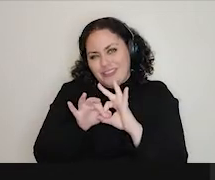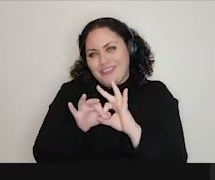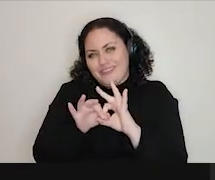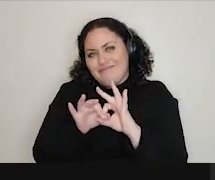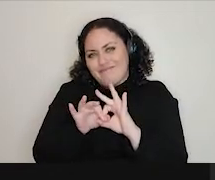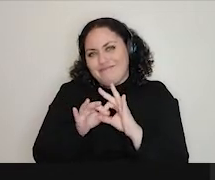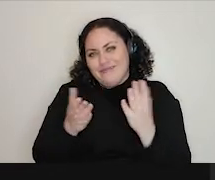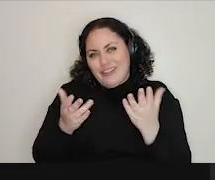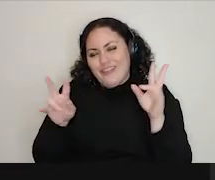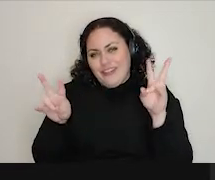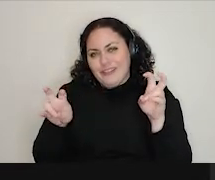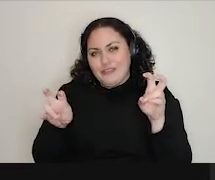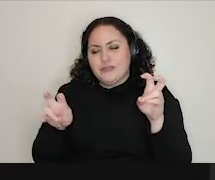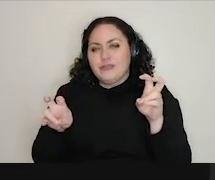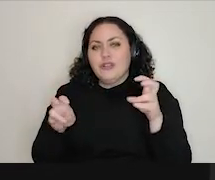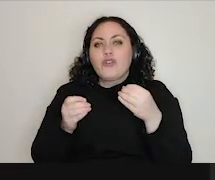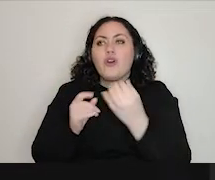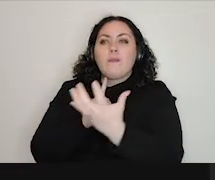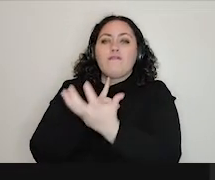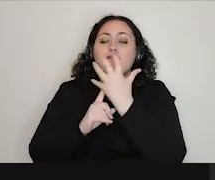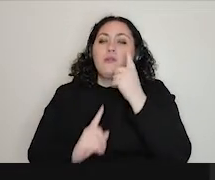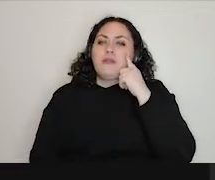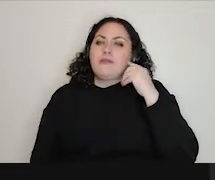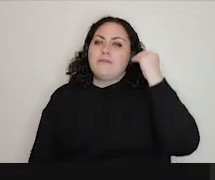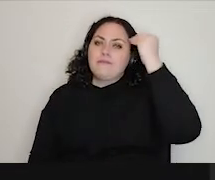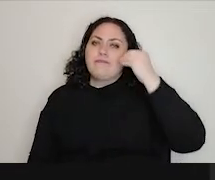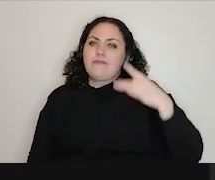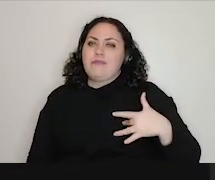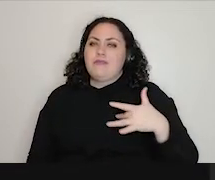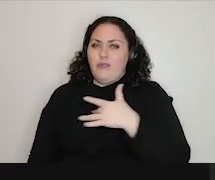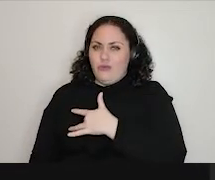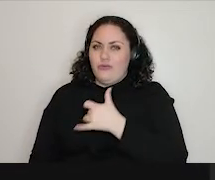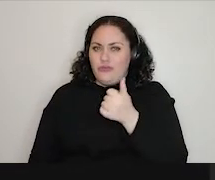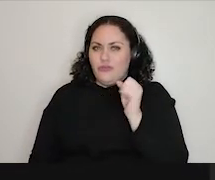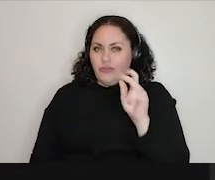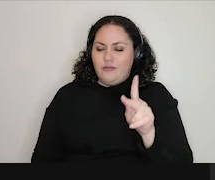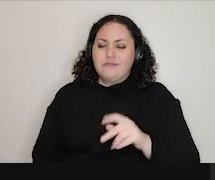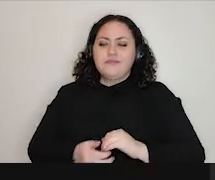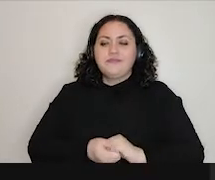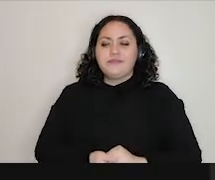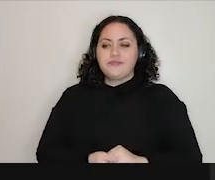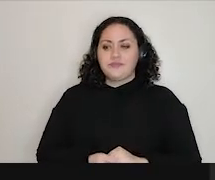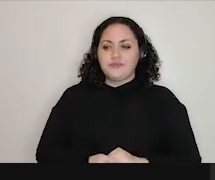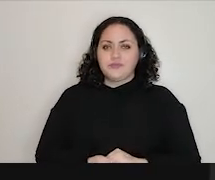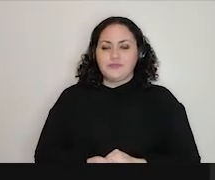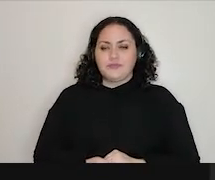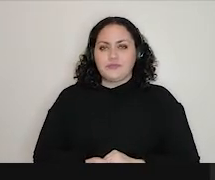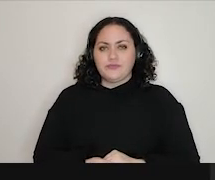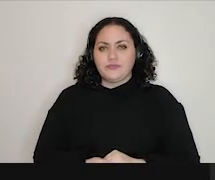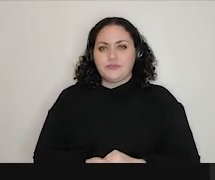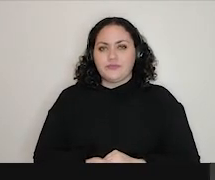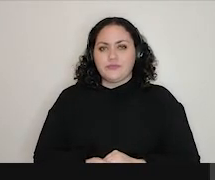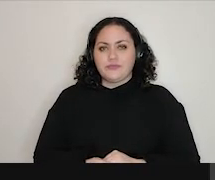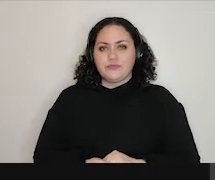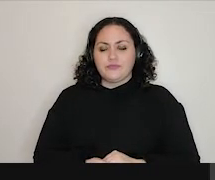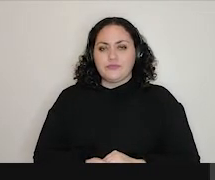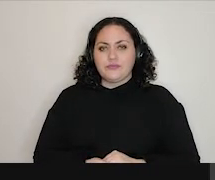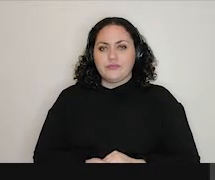todo, mas pensando aqui no nosso cenário de conversa, nesse contexto do evento, na saúde mental,